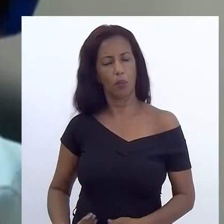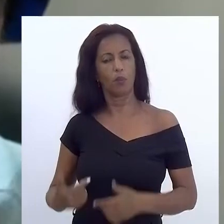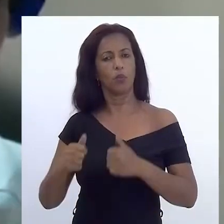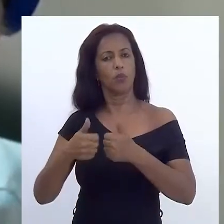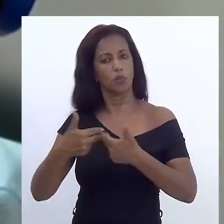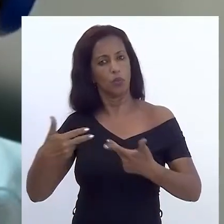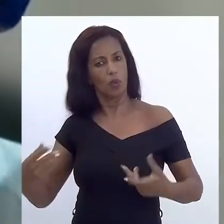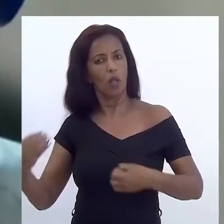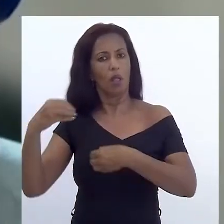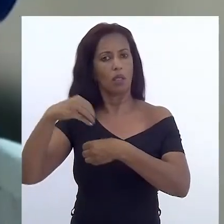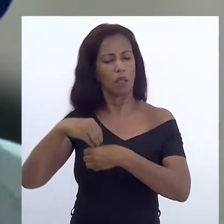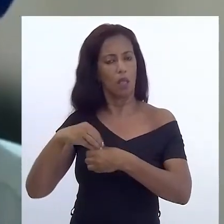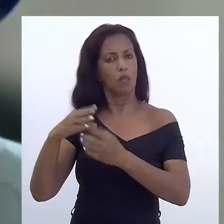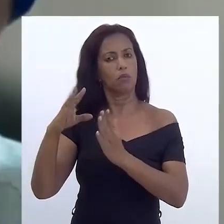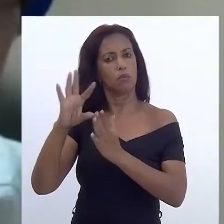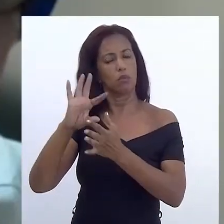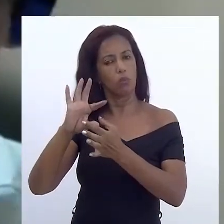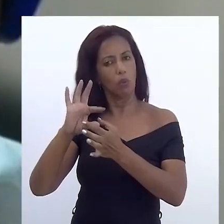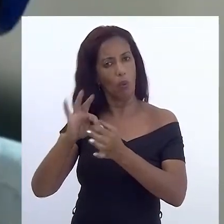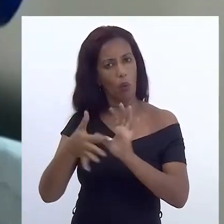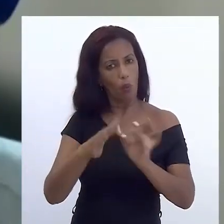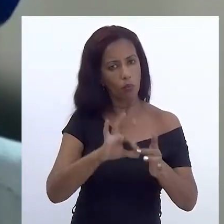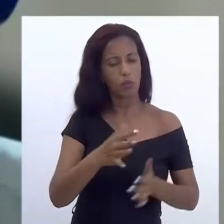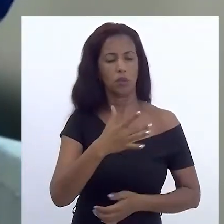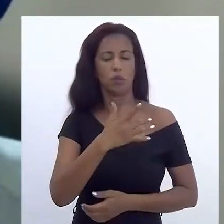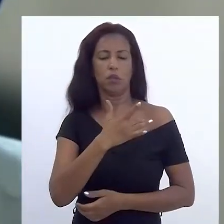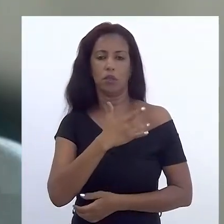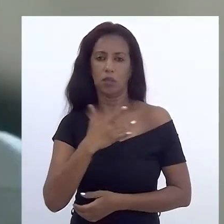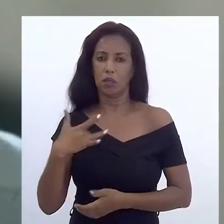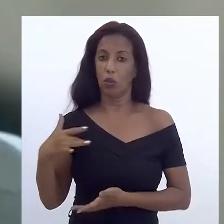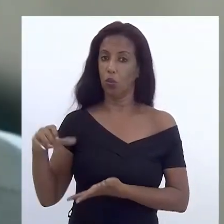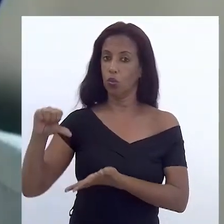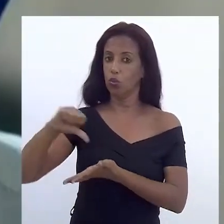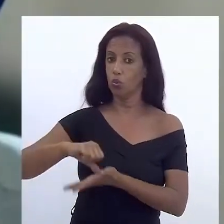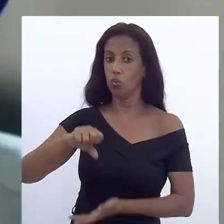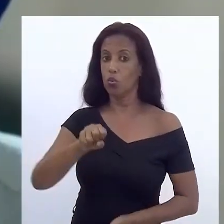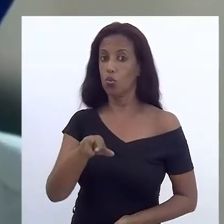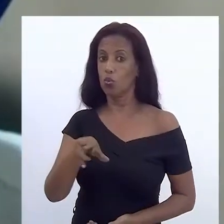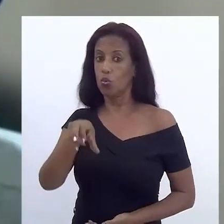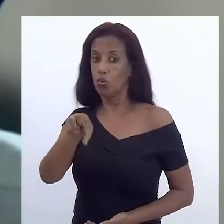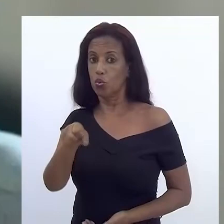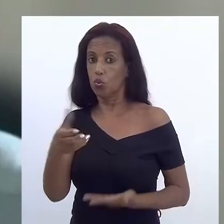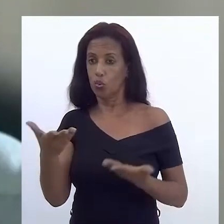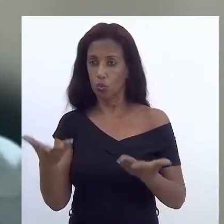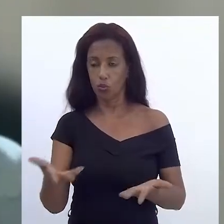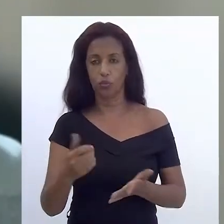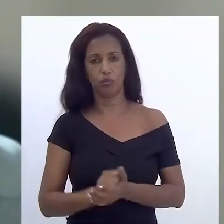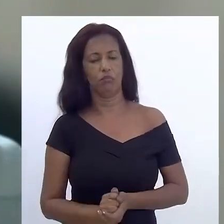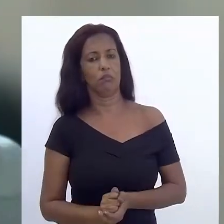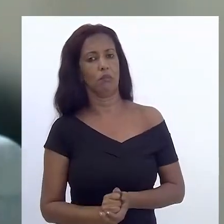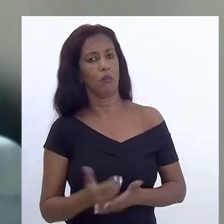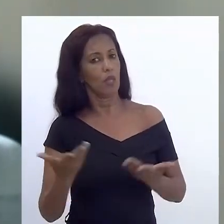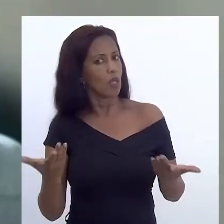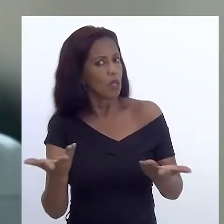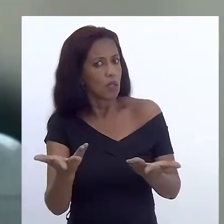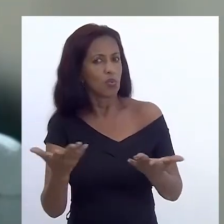do contexto até da saúde única, do SUS. A gente, o fechamento é esse. Hoje a gente